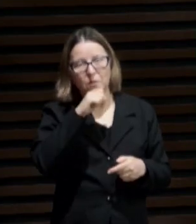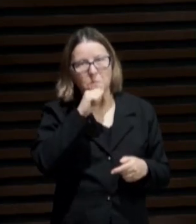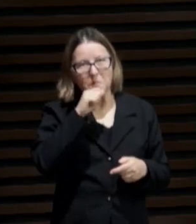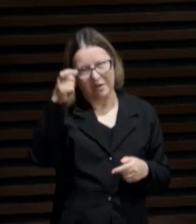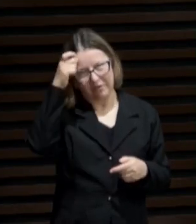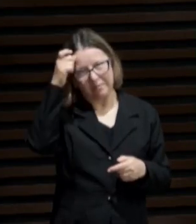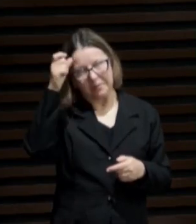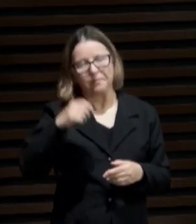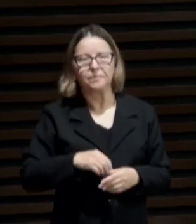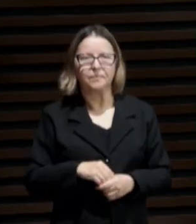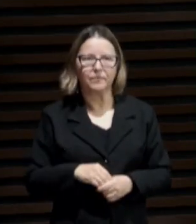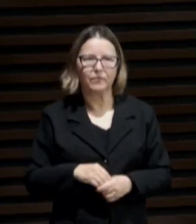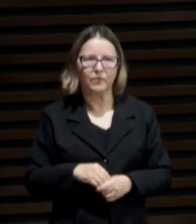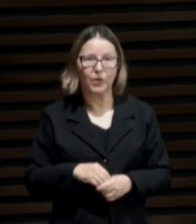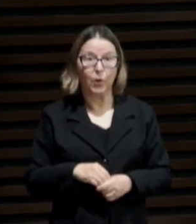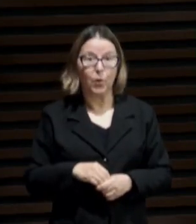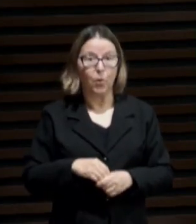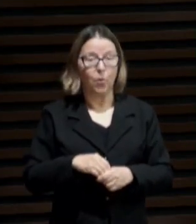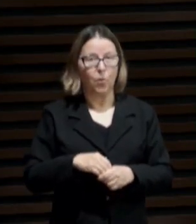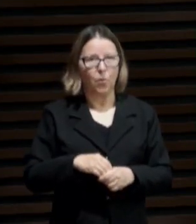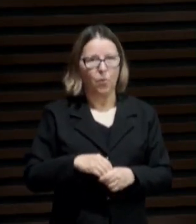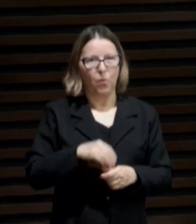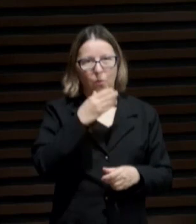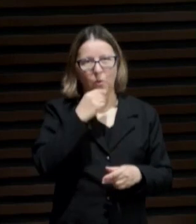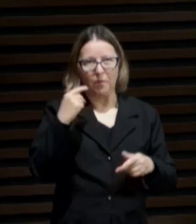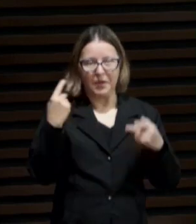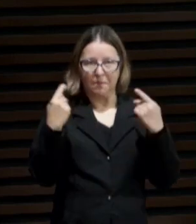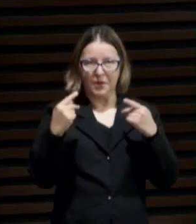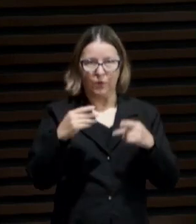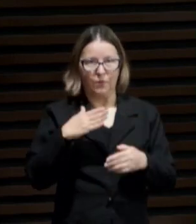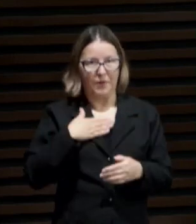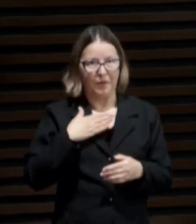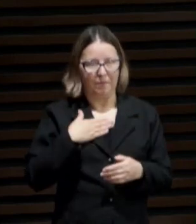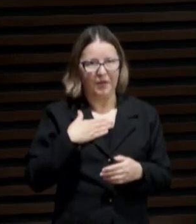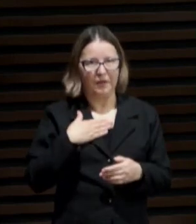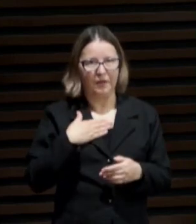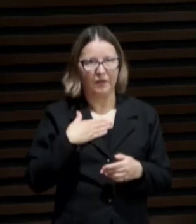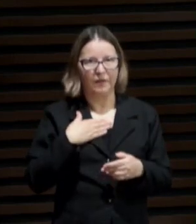mim. E pensa num sujeito que era mentiroso.